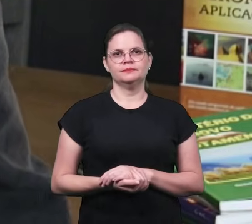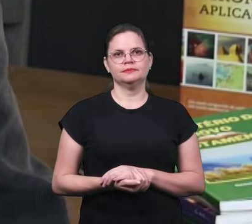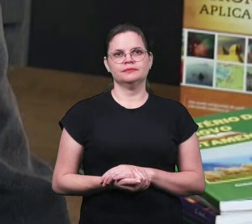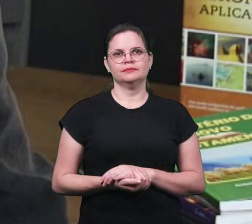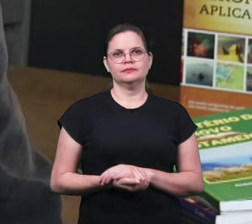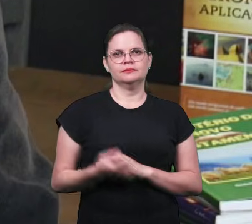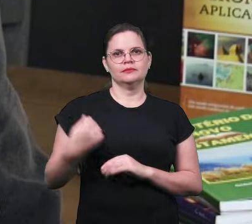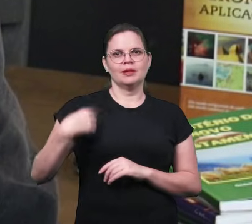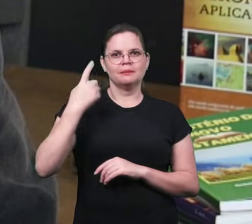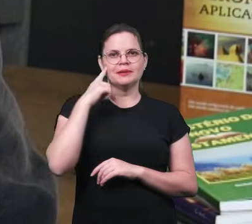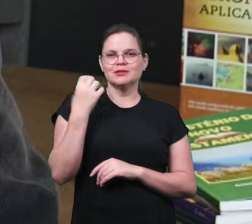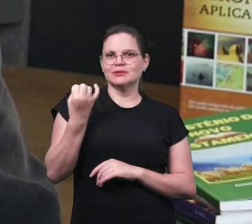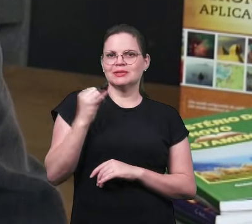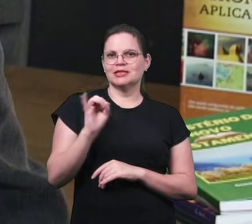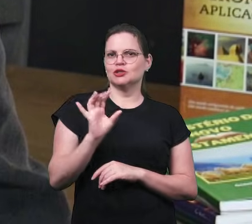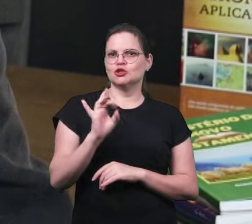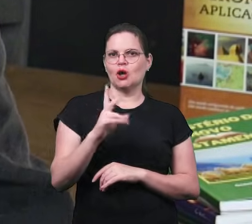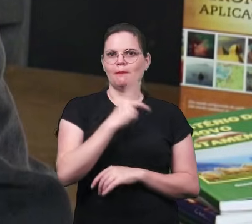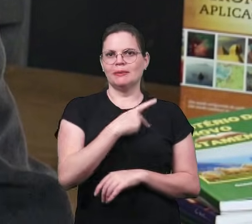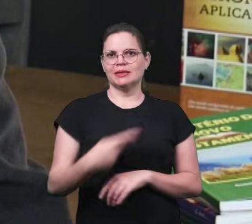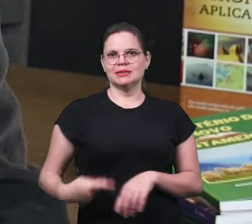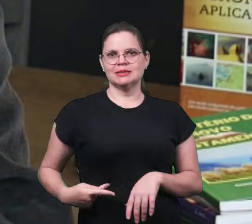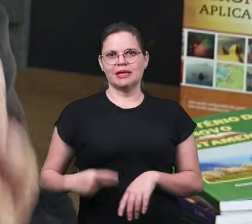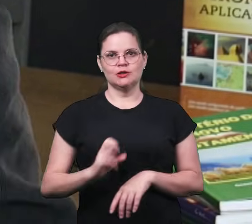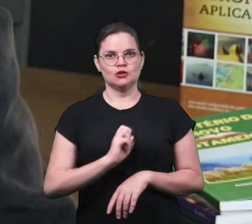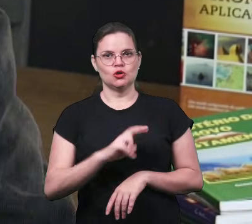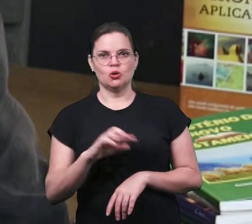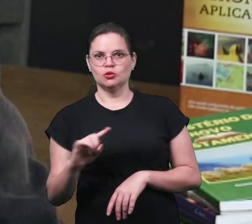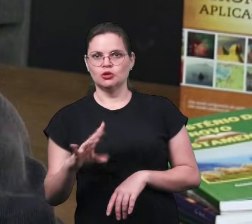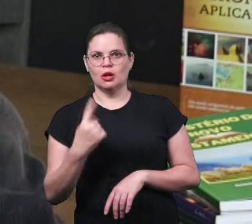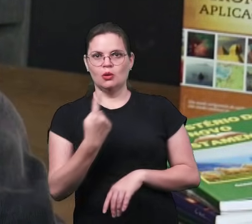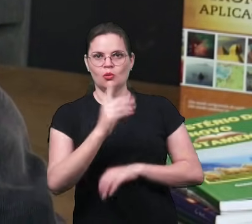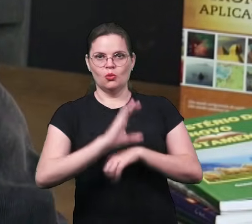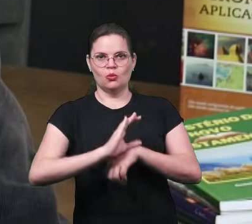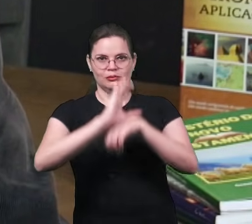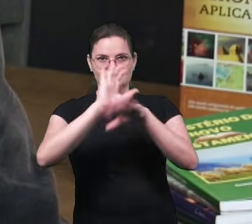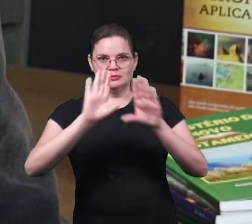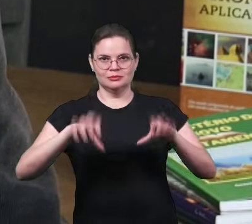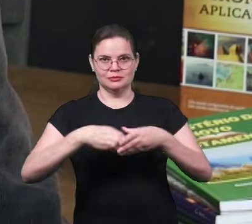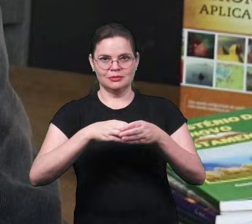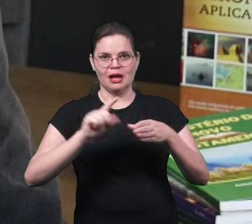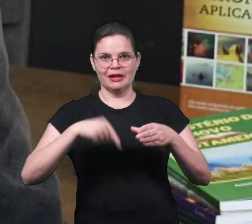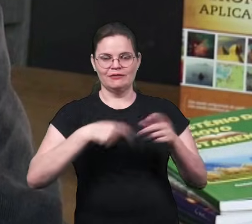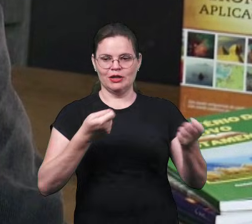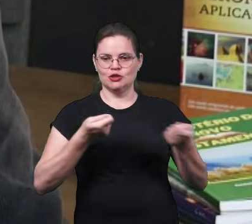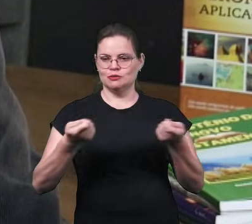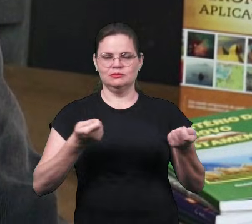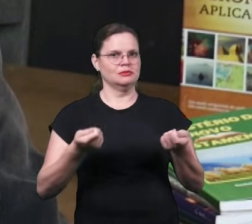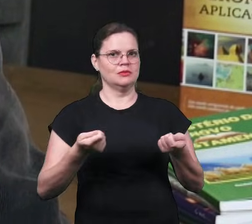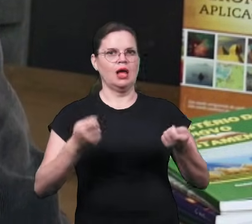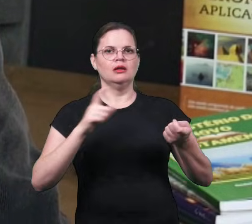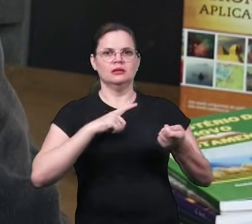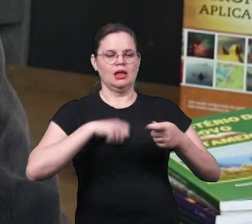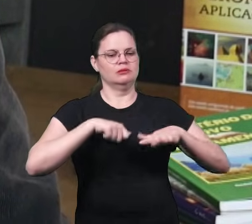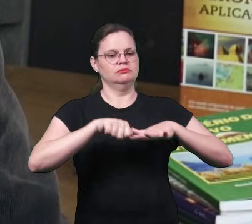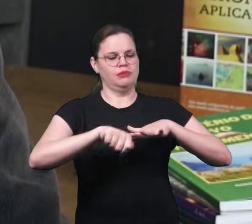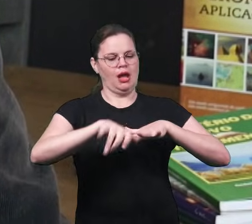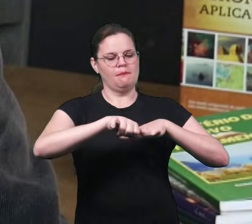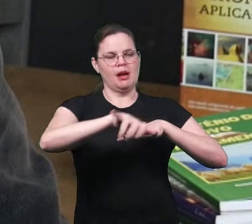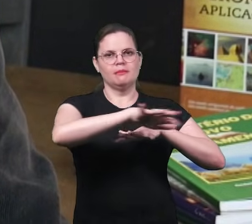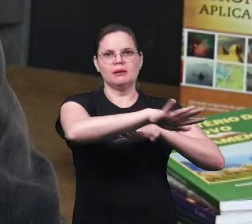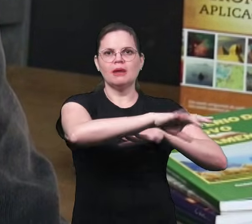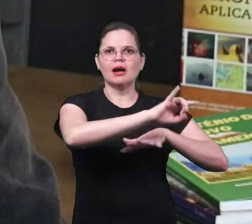somente o presidente ou o conselho presbiteral para gerir todas essas igrejas? Então foi a mesma orientação, né?